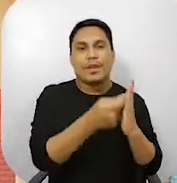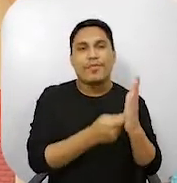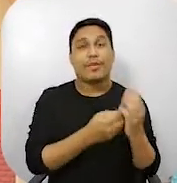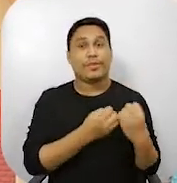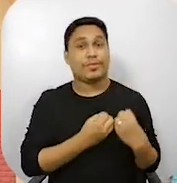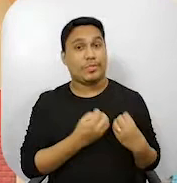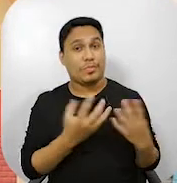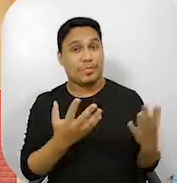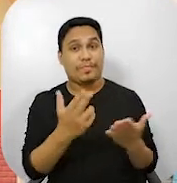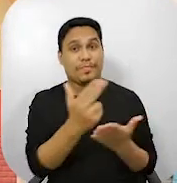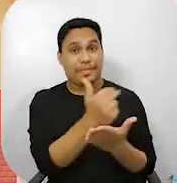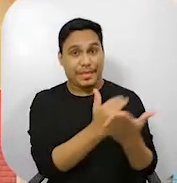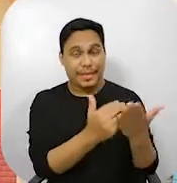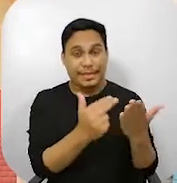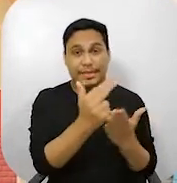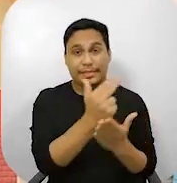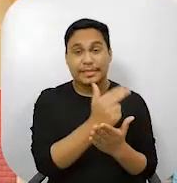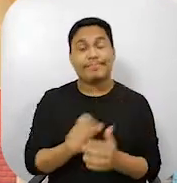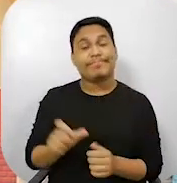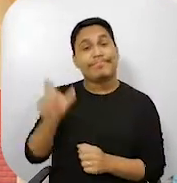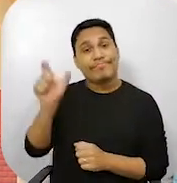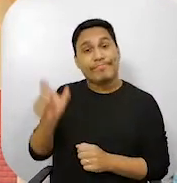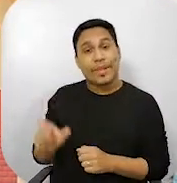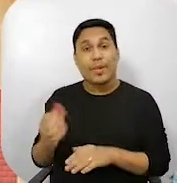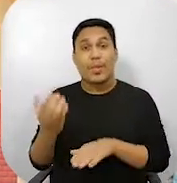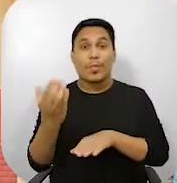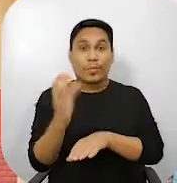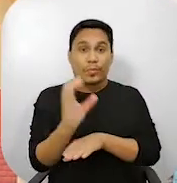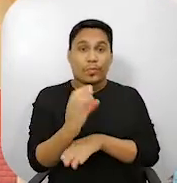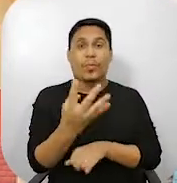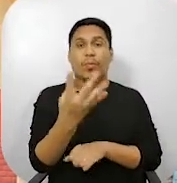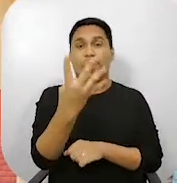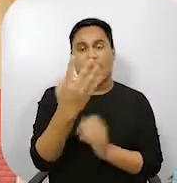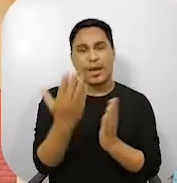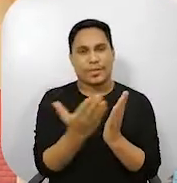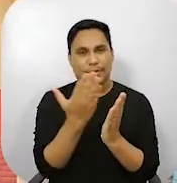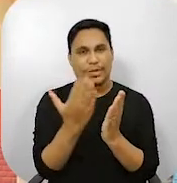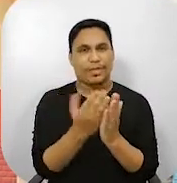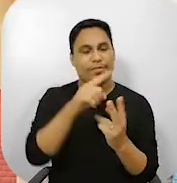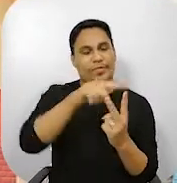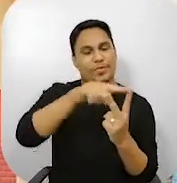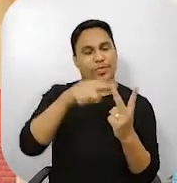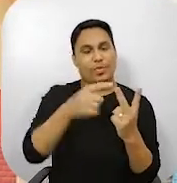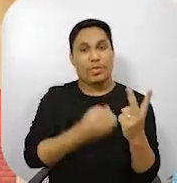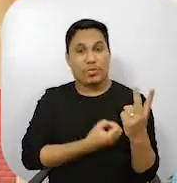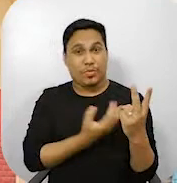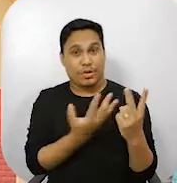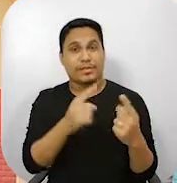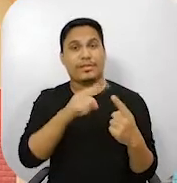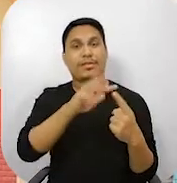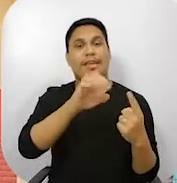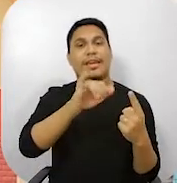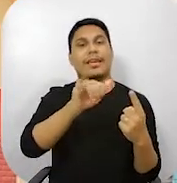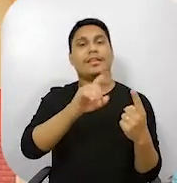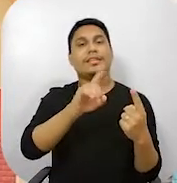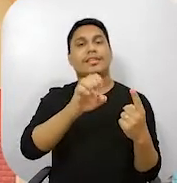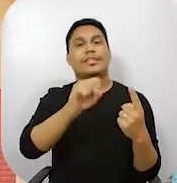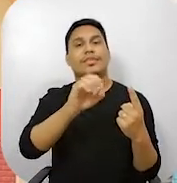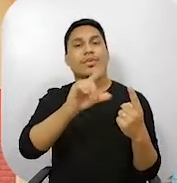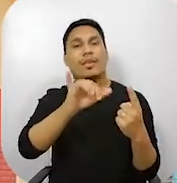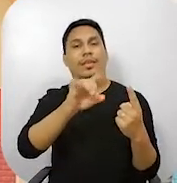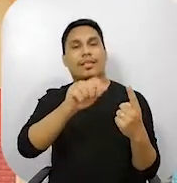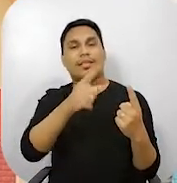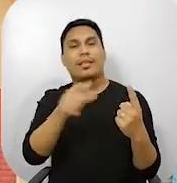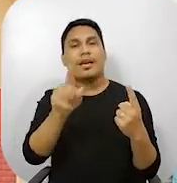escritora com quatro livros com quatro livros lançados dois de poesia que a teia de solidão e por